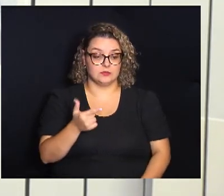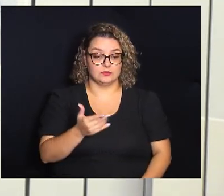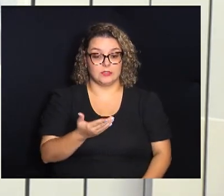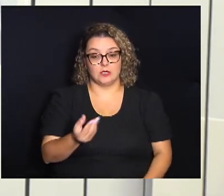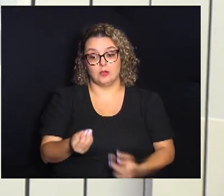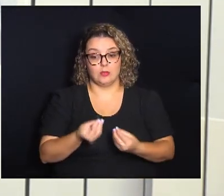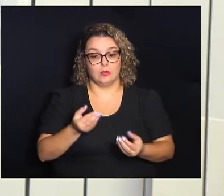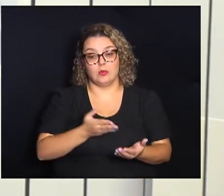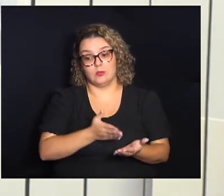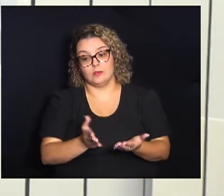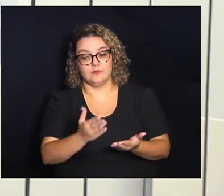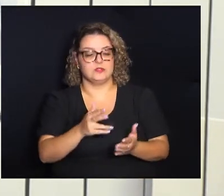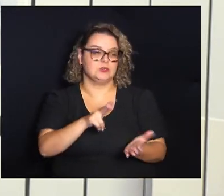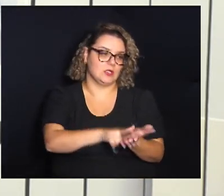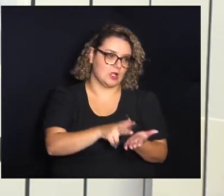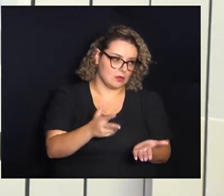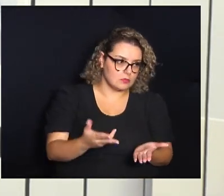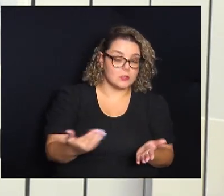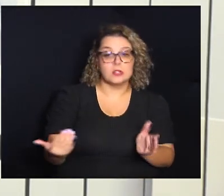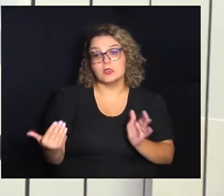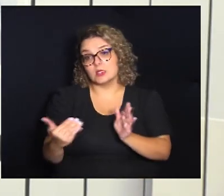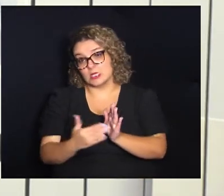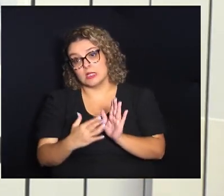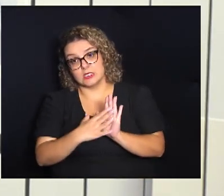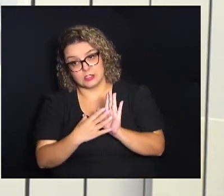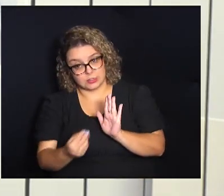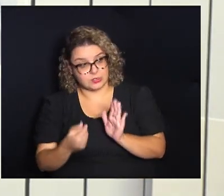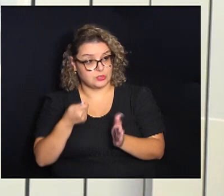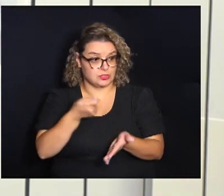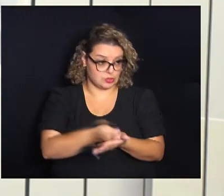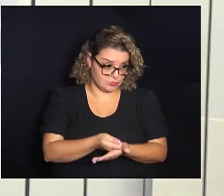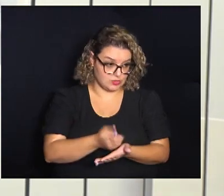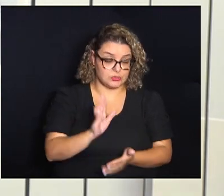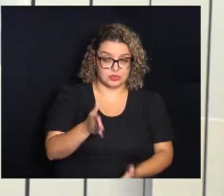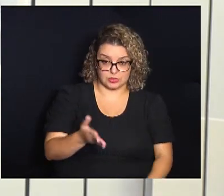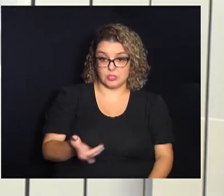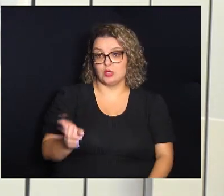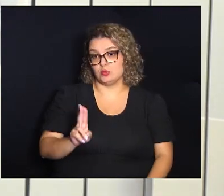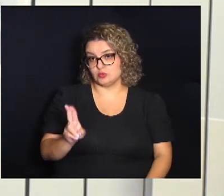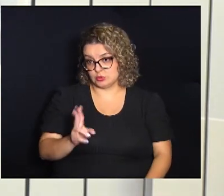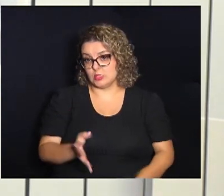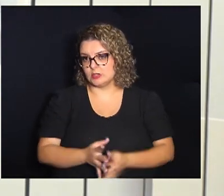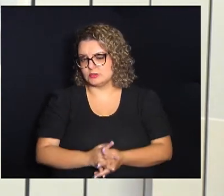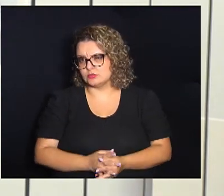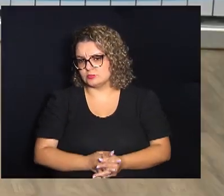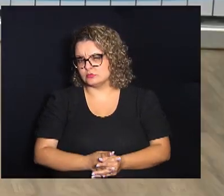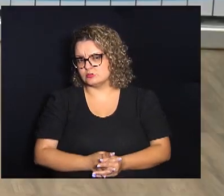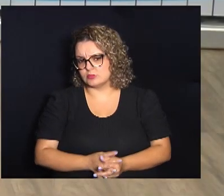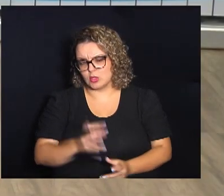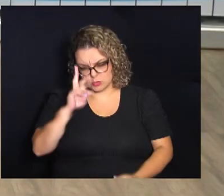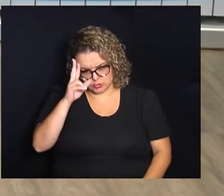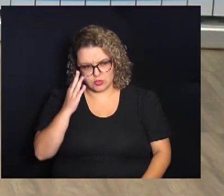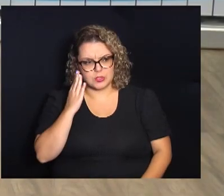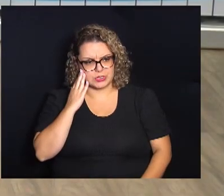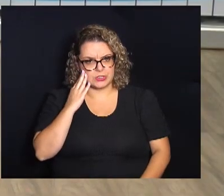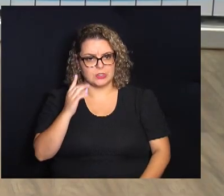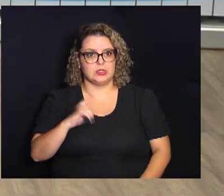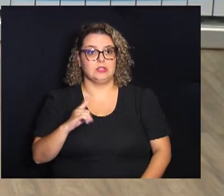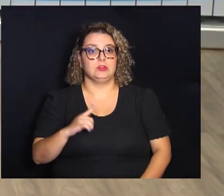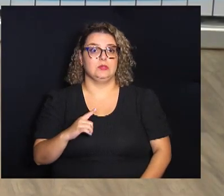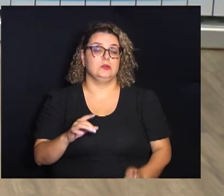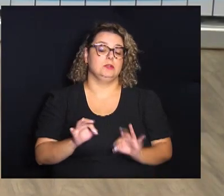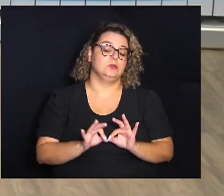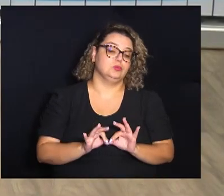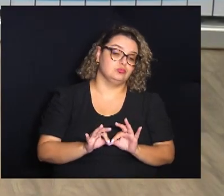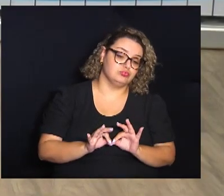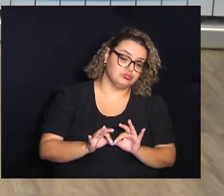regulamentação e até deste modelo de pagamento que já é utilizado. O senhor entende que a gente tem um longo caminho